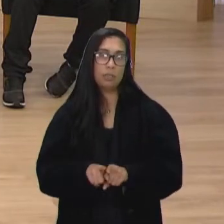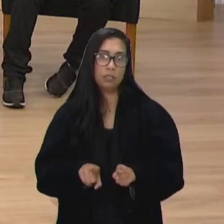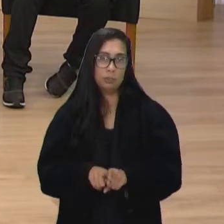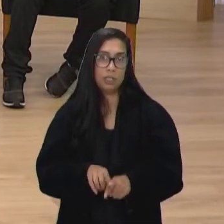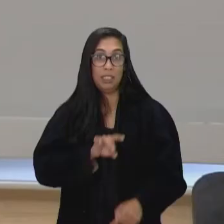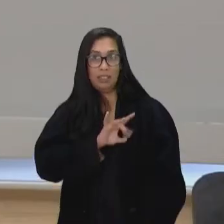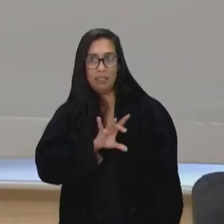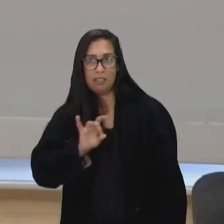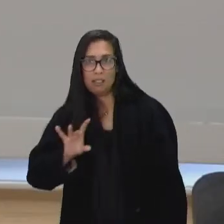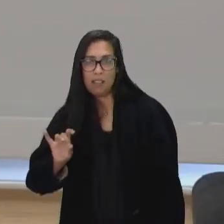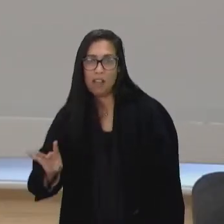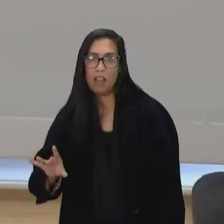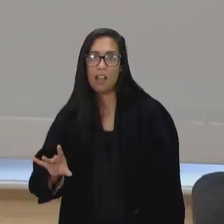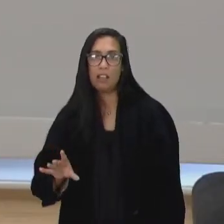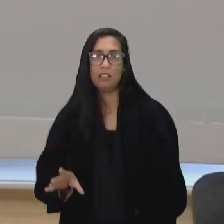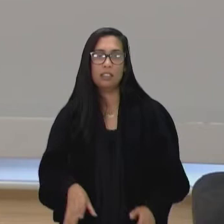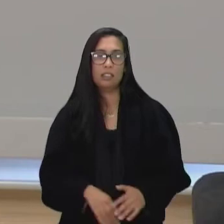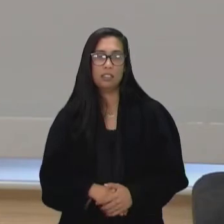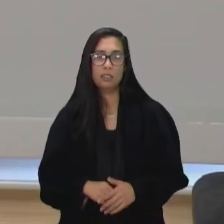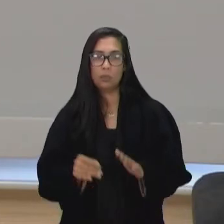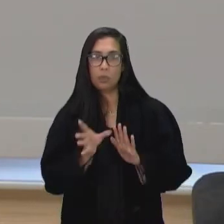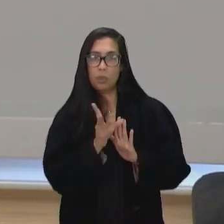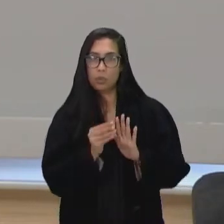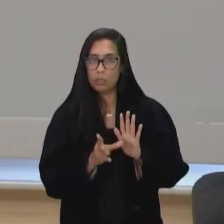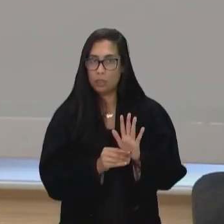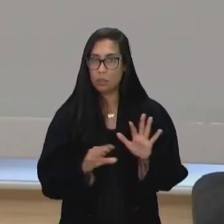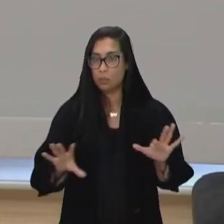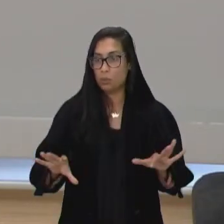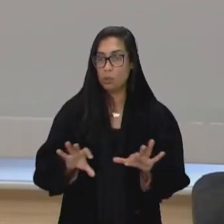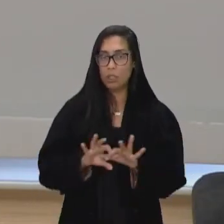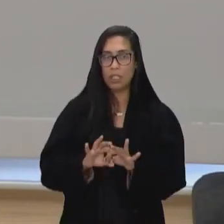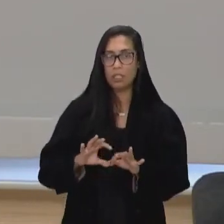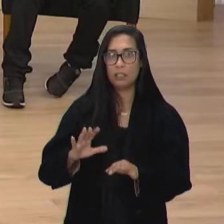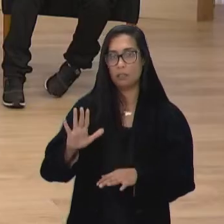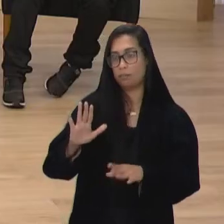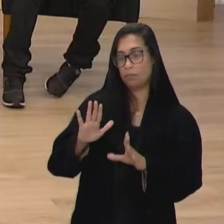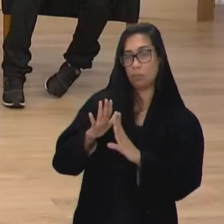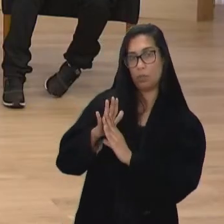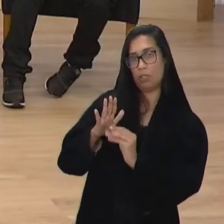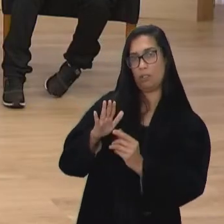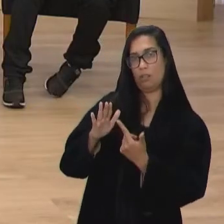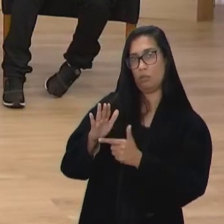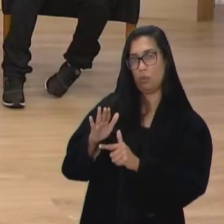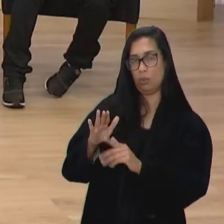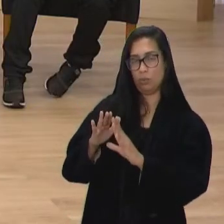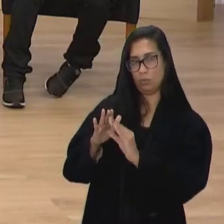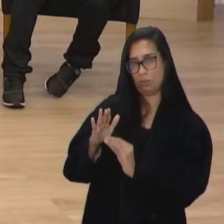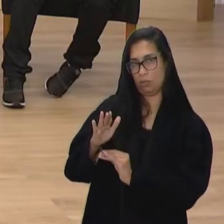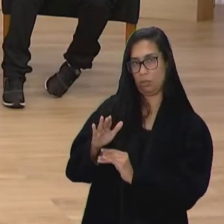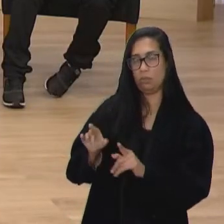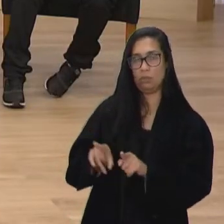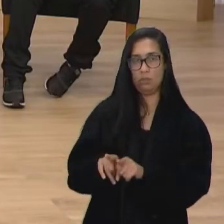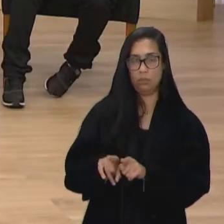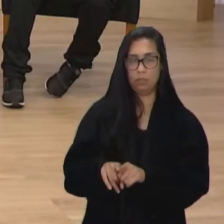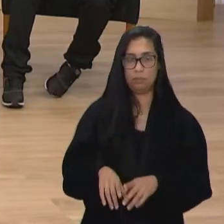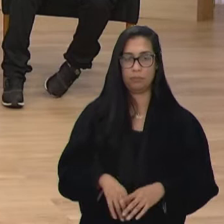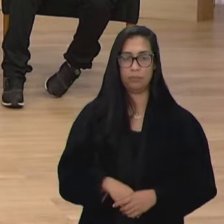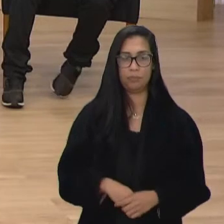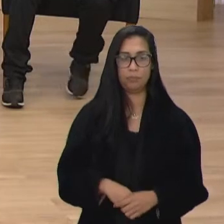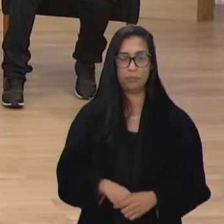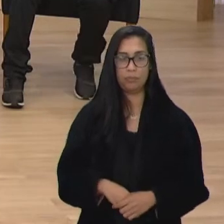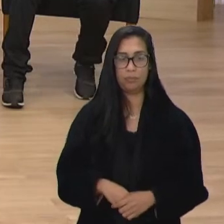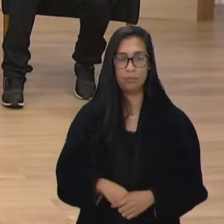gente fala na escola. Cada itinerário liga um ao outro também. Então... Sim. Por isso que a gente coloca, por exemplo, o